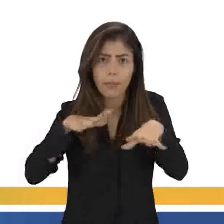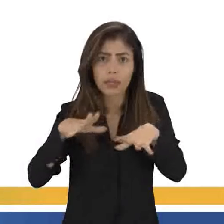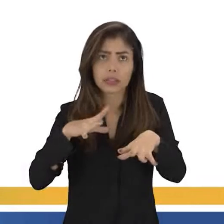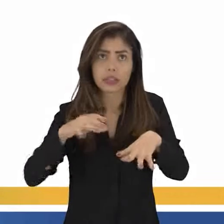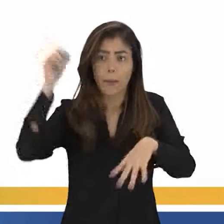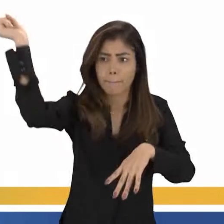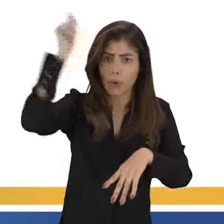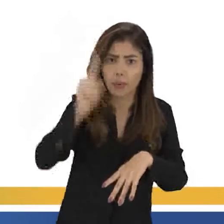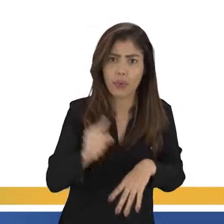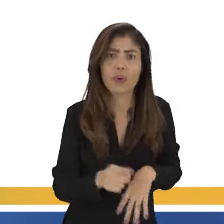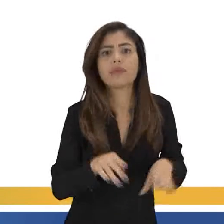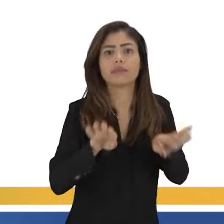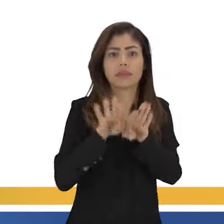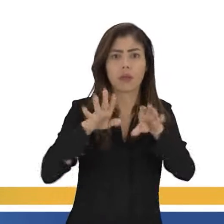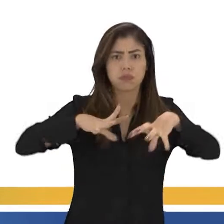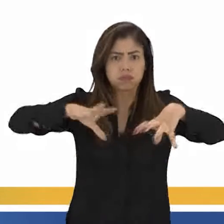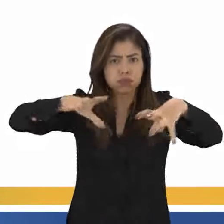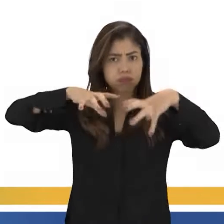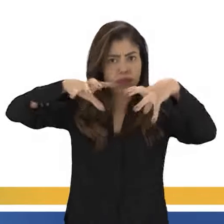tem raios, trovões, então,